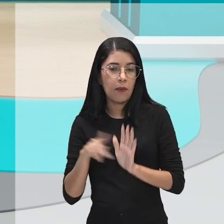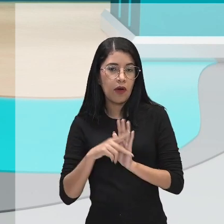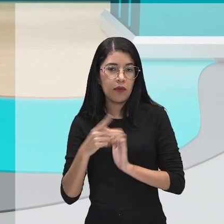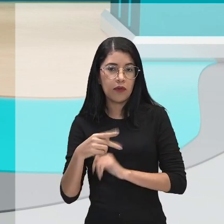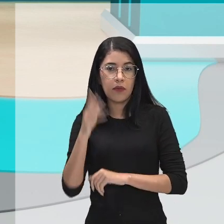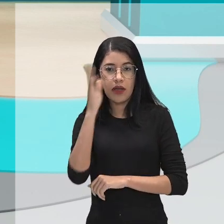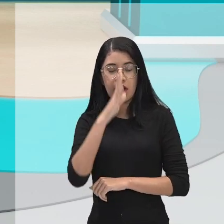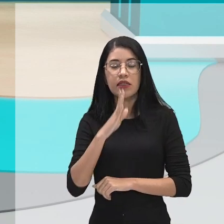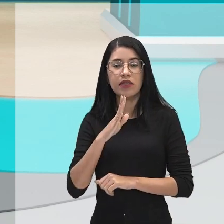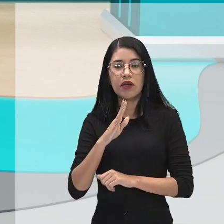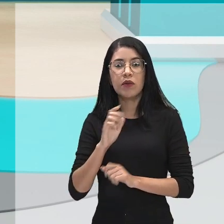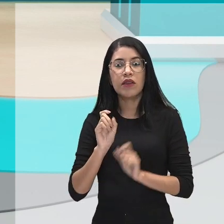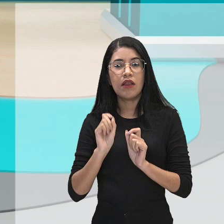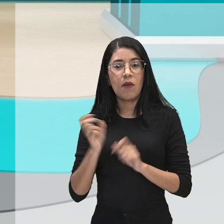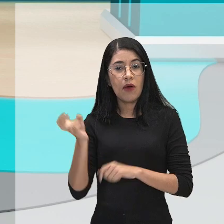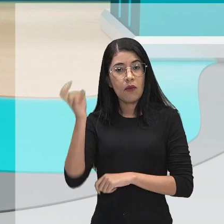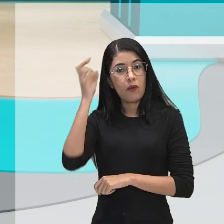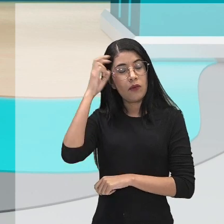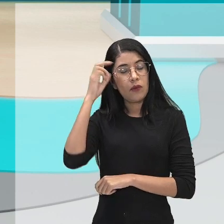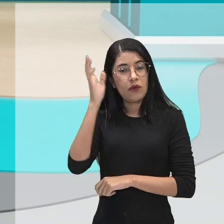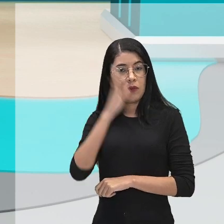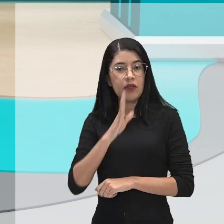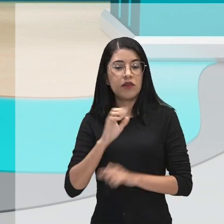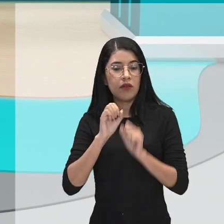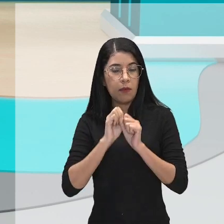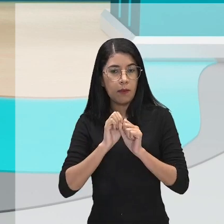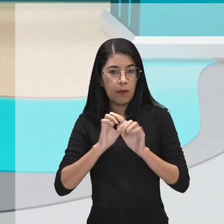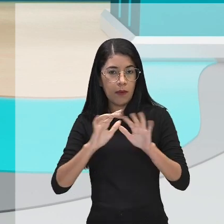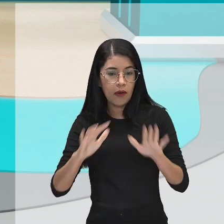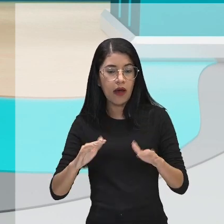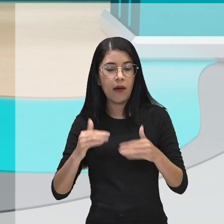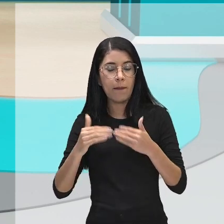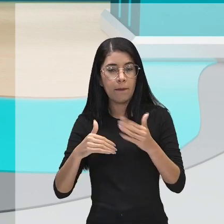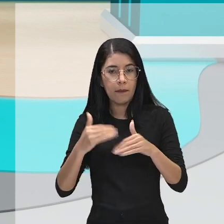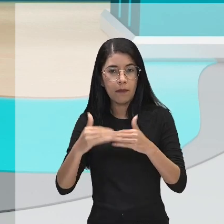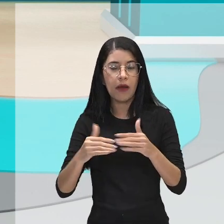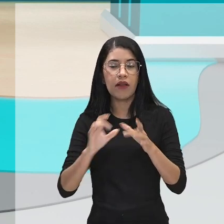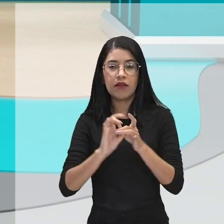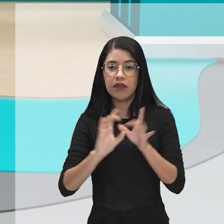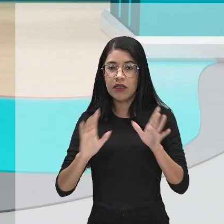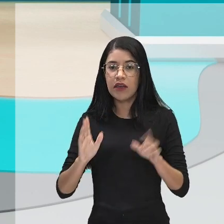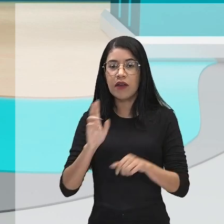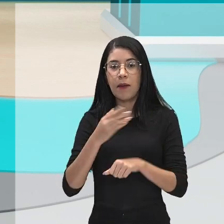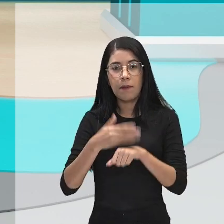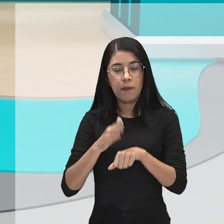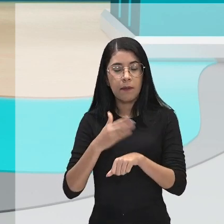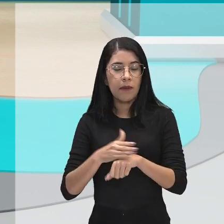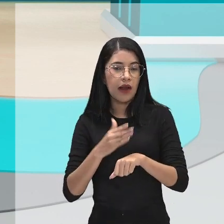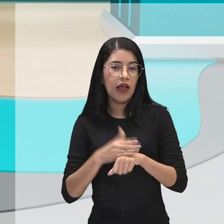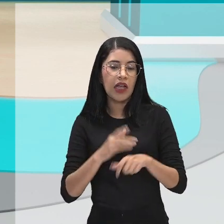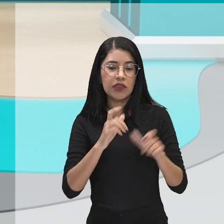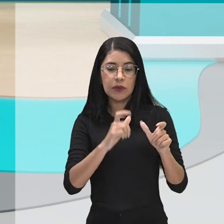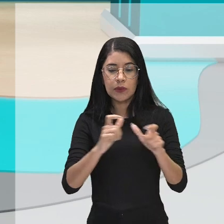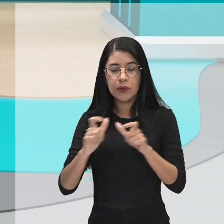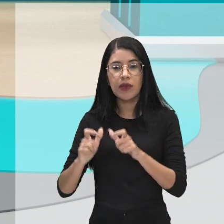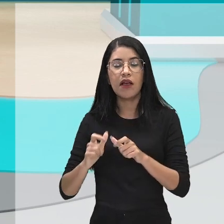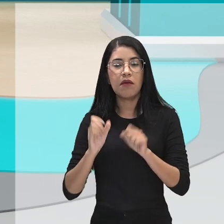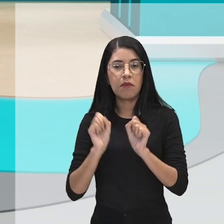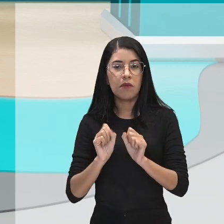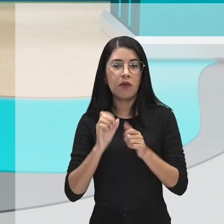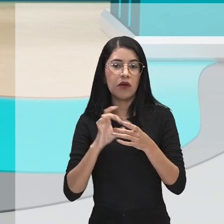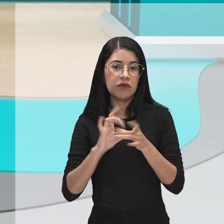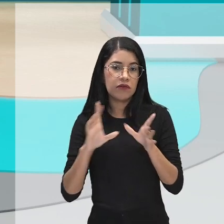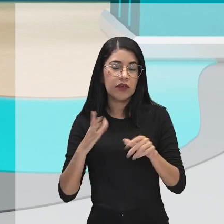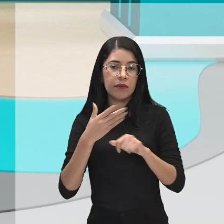uma manifestação brasileira. E a partir daí, a capoeira foi livre, poderia ser praticada livremente, e